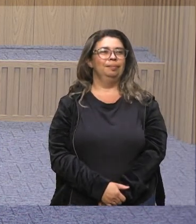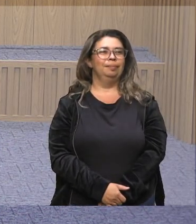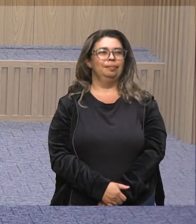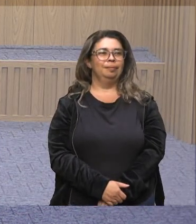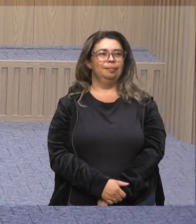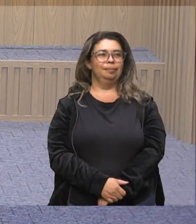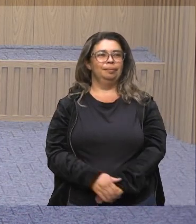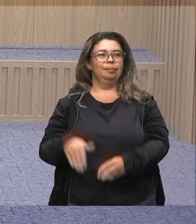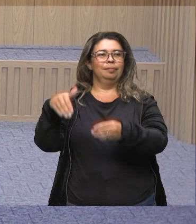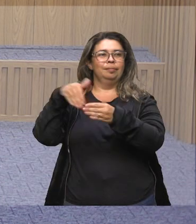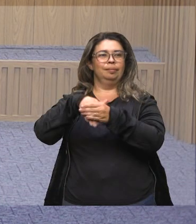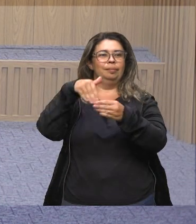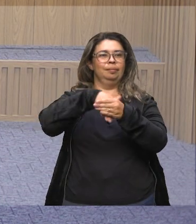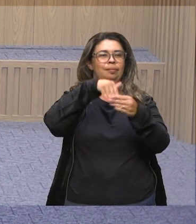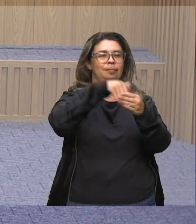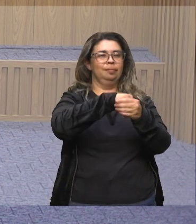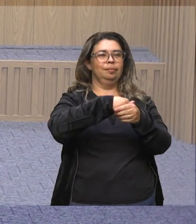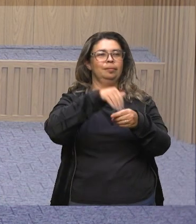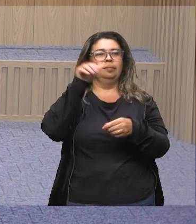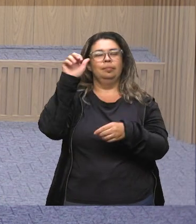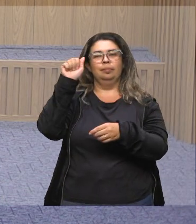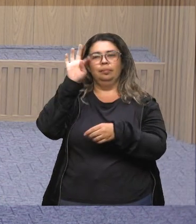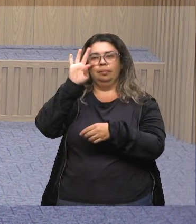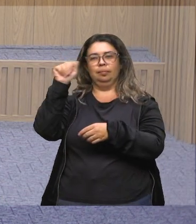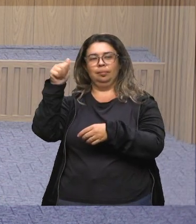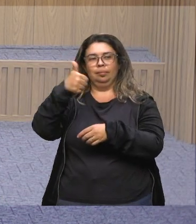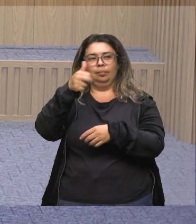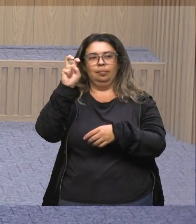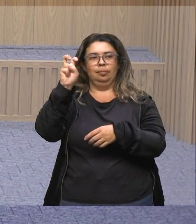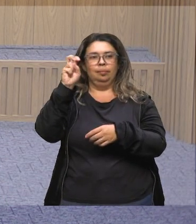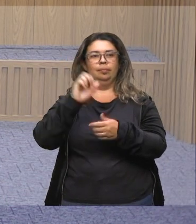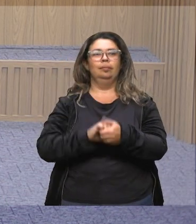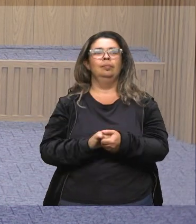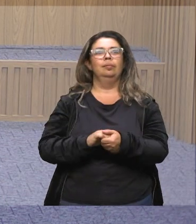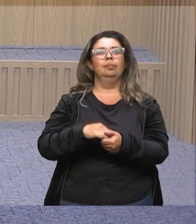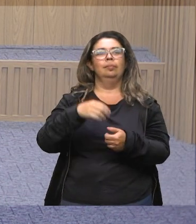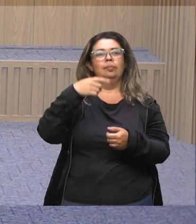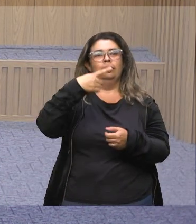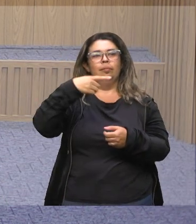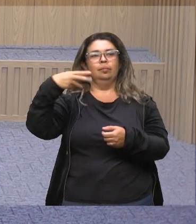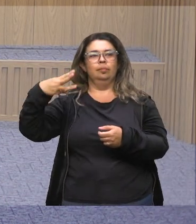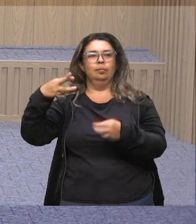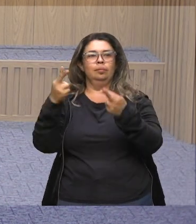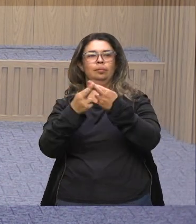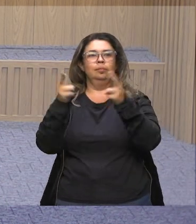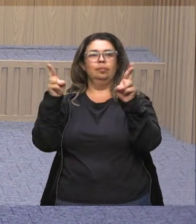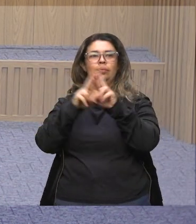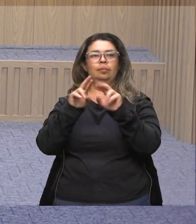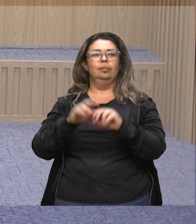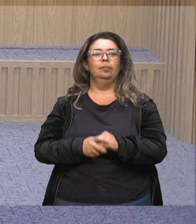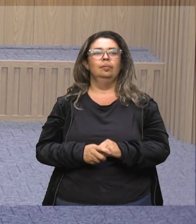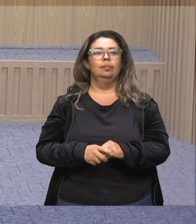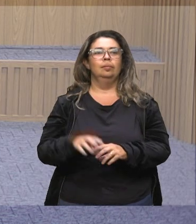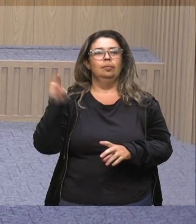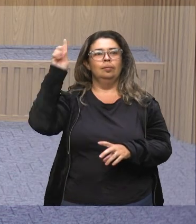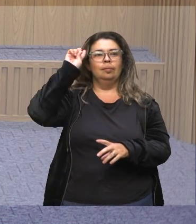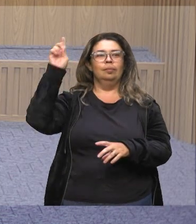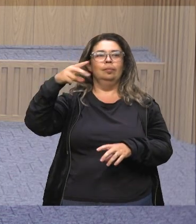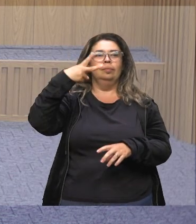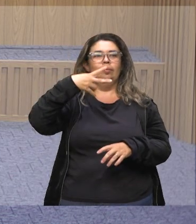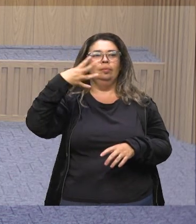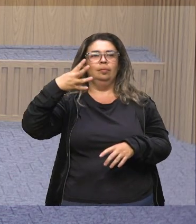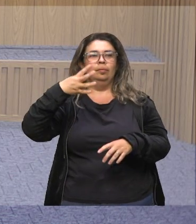Em votação, a ata número 15 da 13ª sessão ordinária, realizada no dia